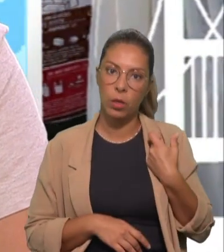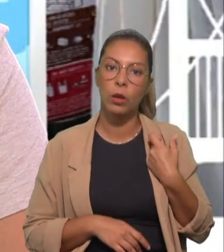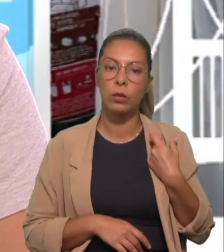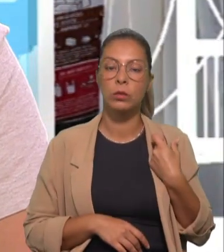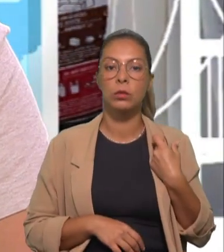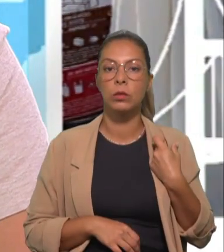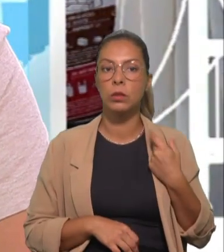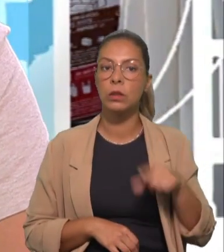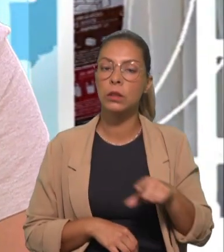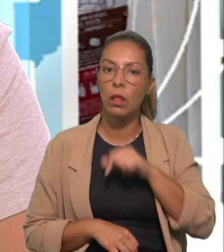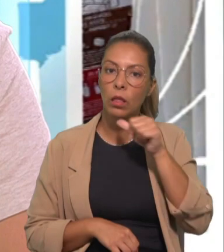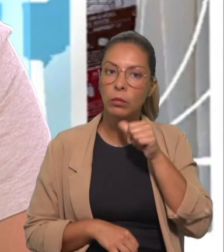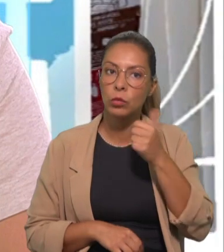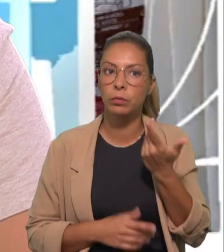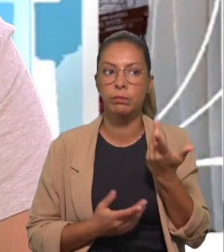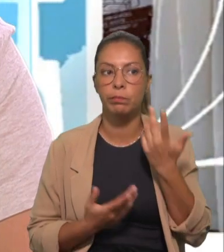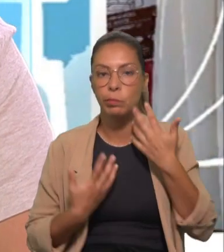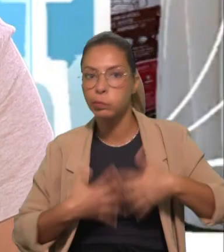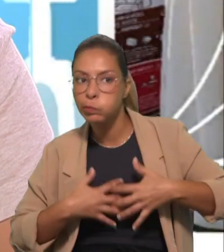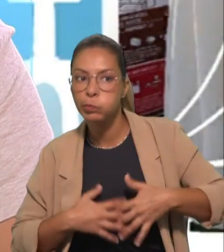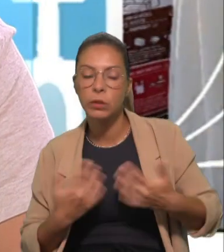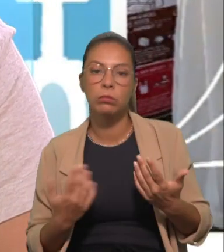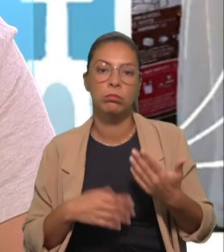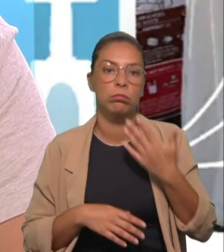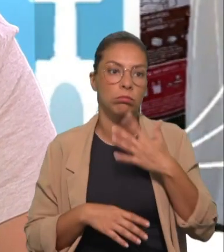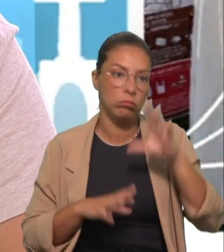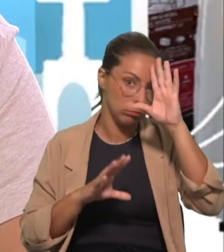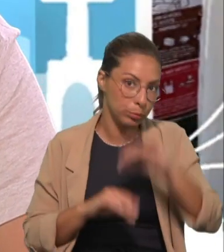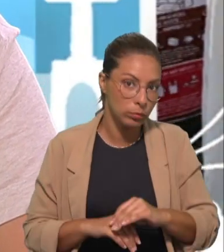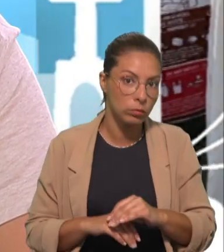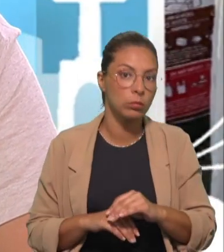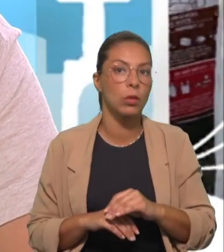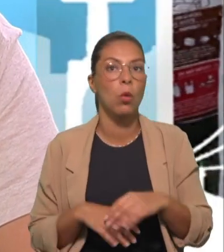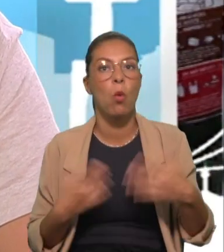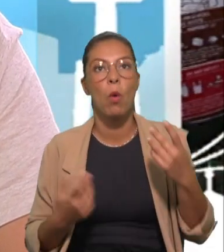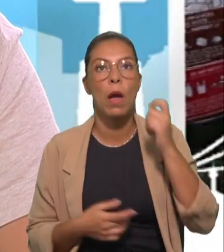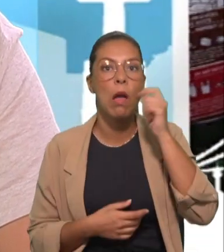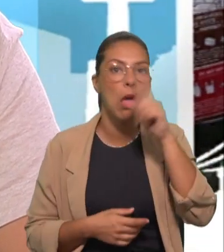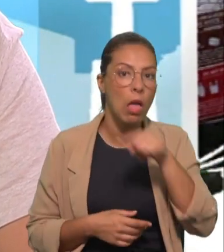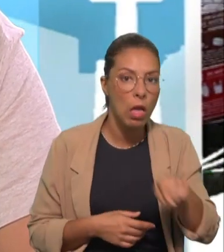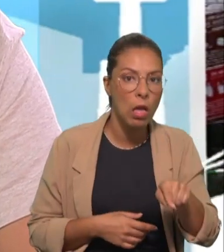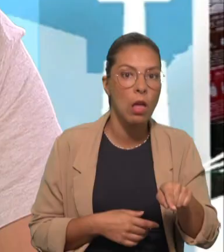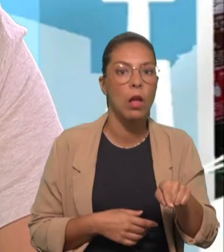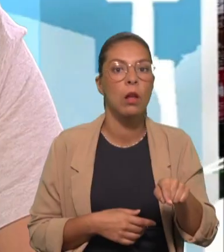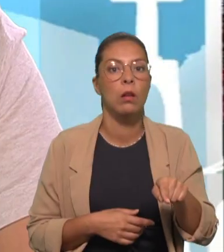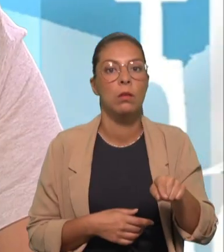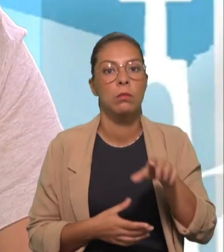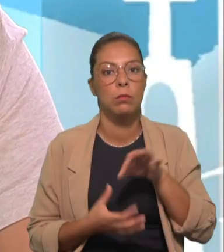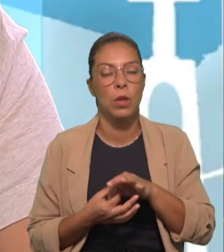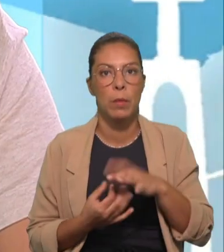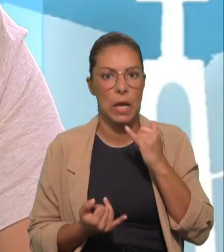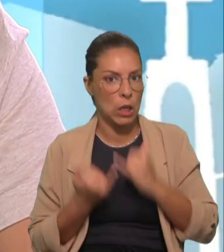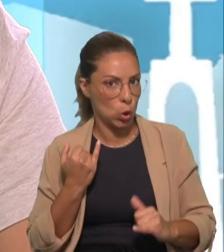bocado ter ao desconhecido, não sabemos para onde é que vamos, quando nos inscrevemos não sabemos de todo para onde é que vamos, não sabemos com quem vamos, mas é um bocado